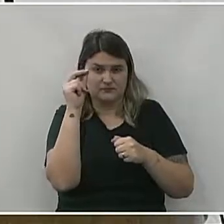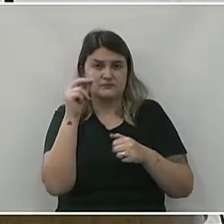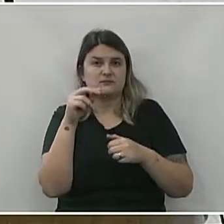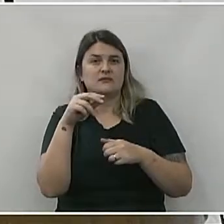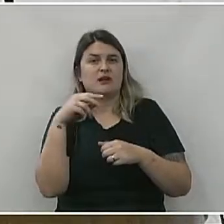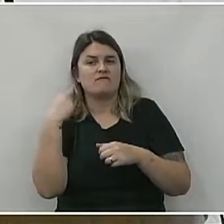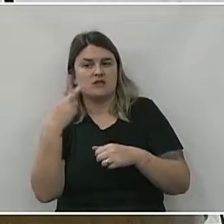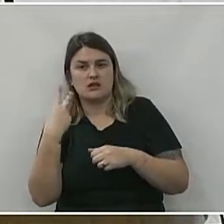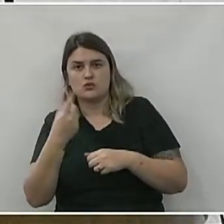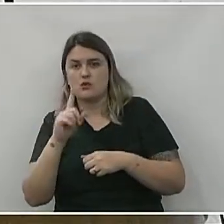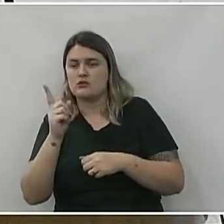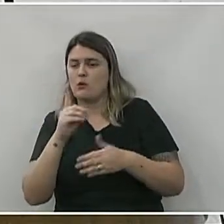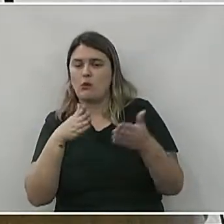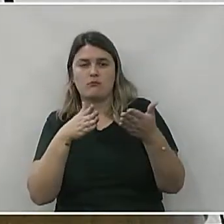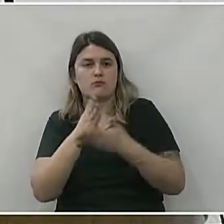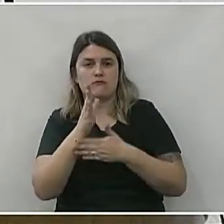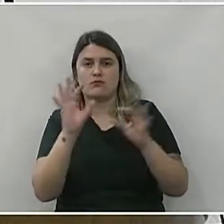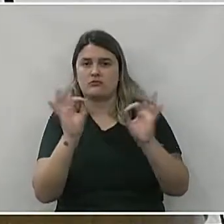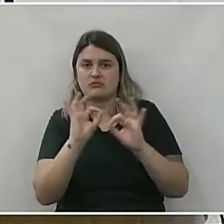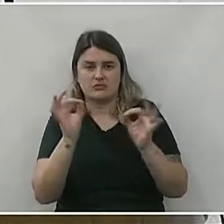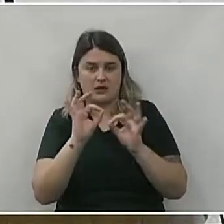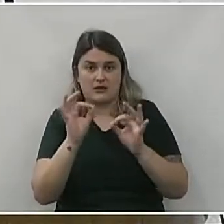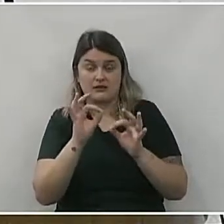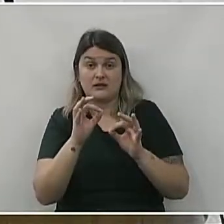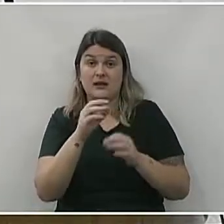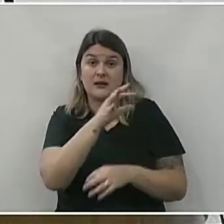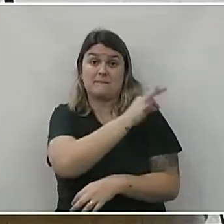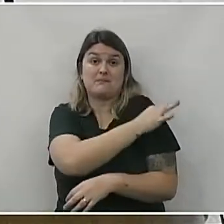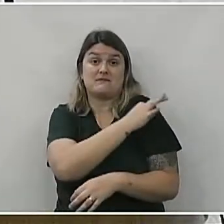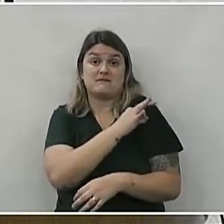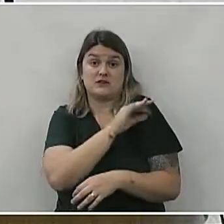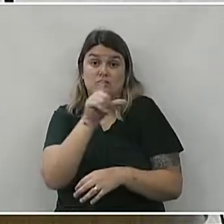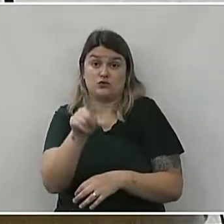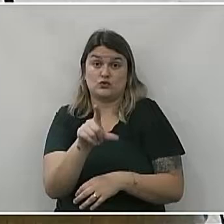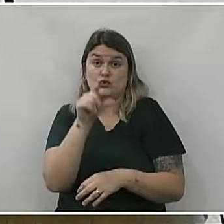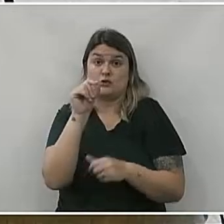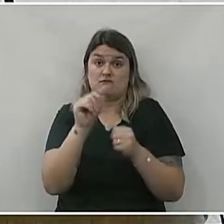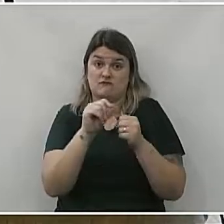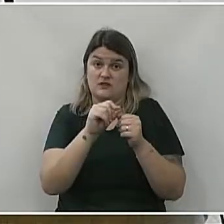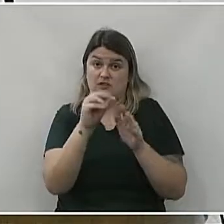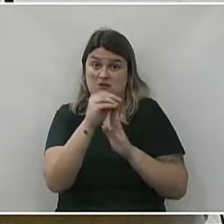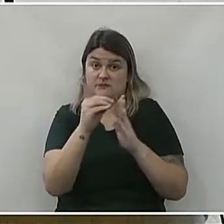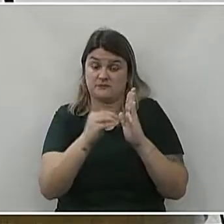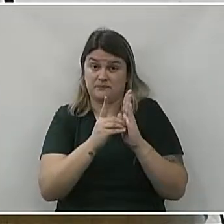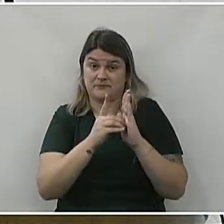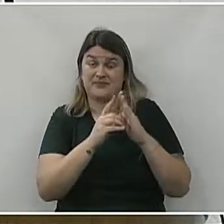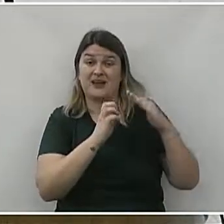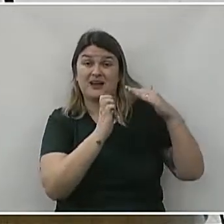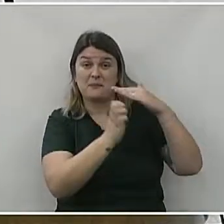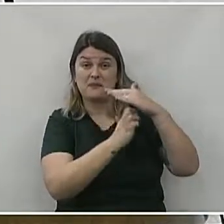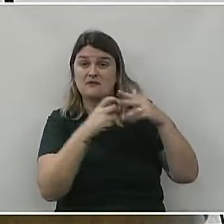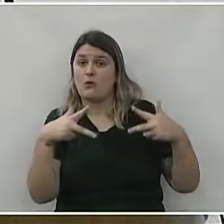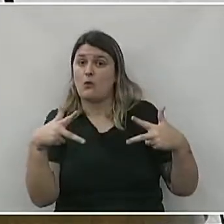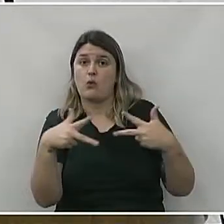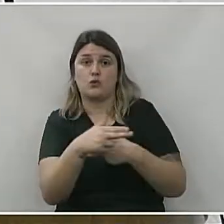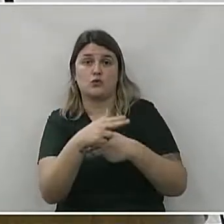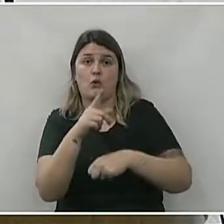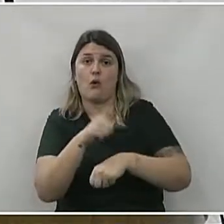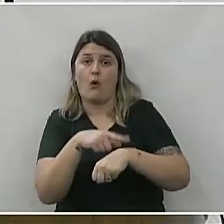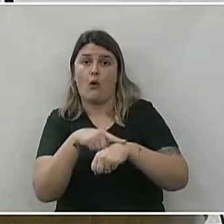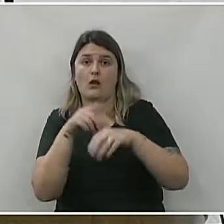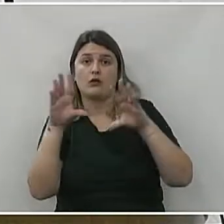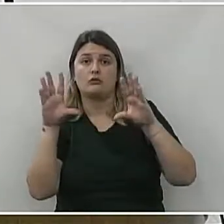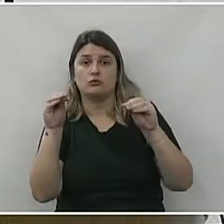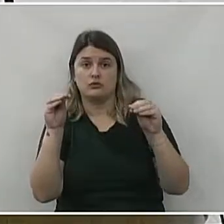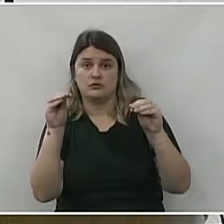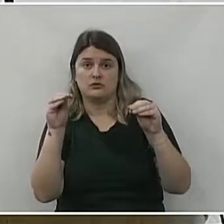que foi a gente que aprovou esse aumento, e não foi, foi uma decisão do prefeito, a empresa simplesmente cortou o horário